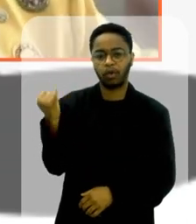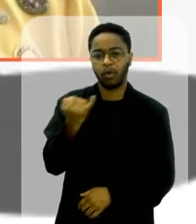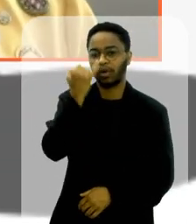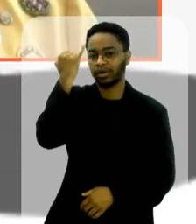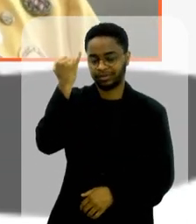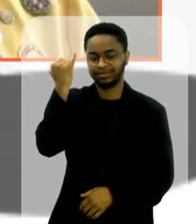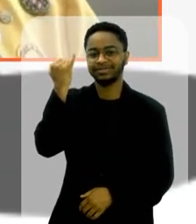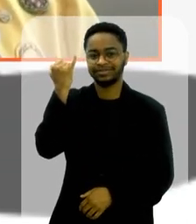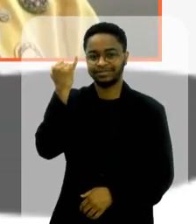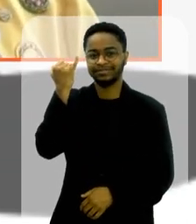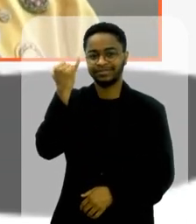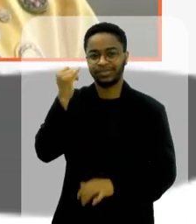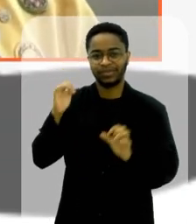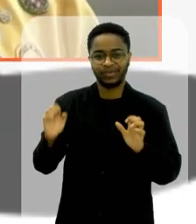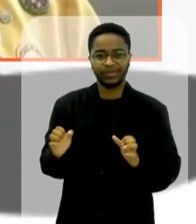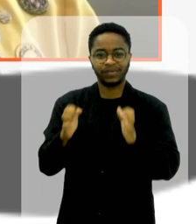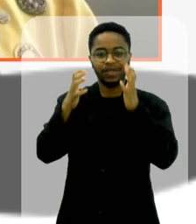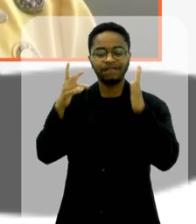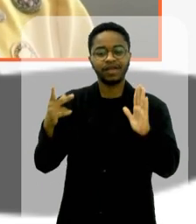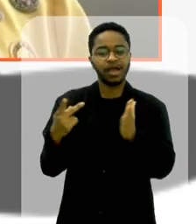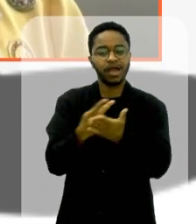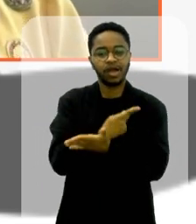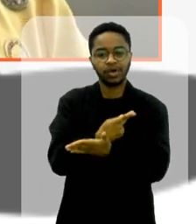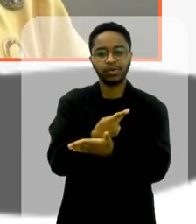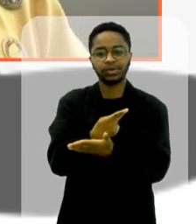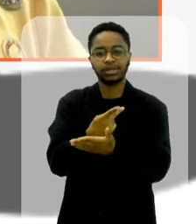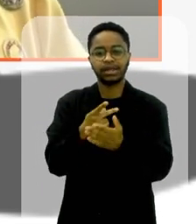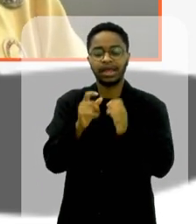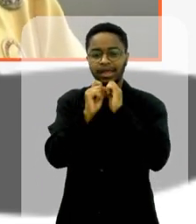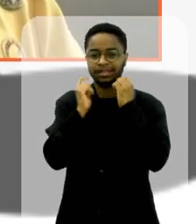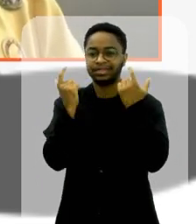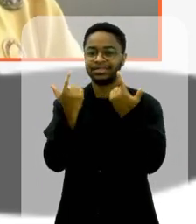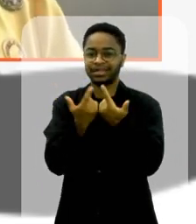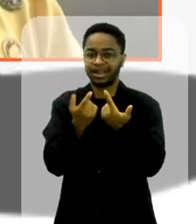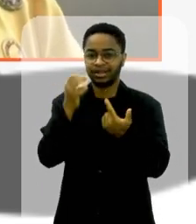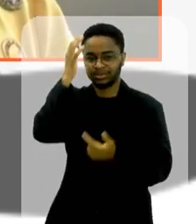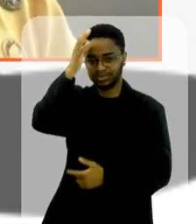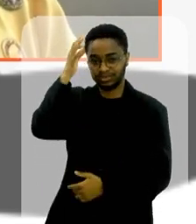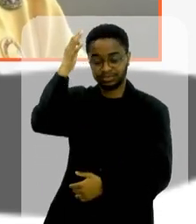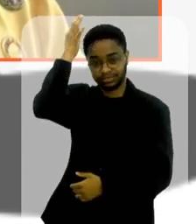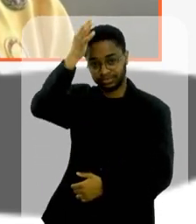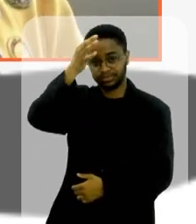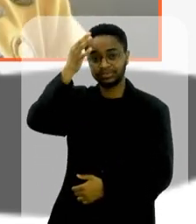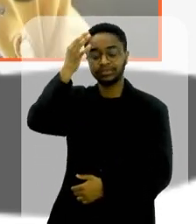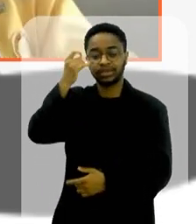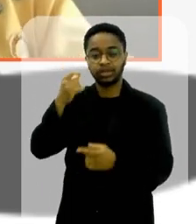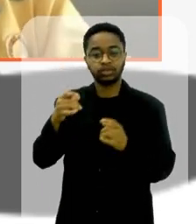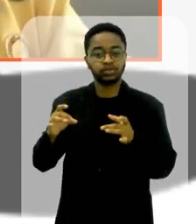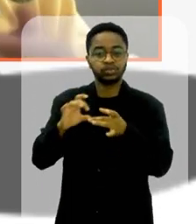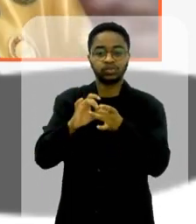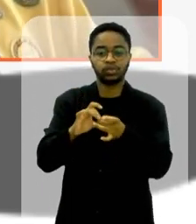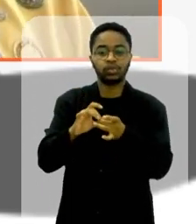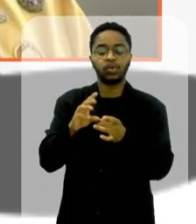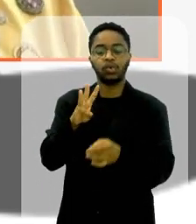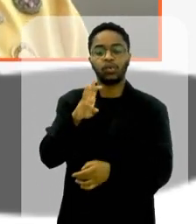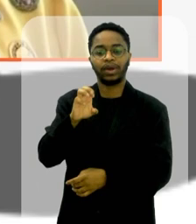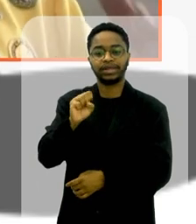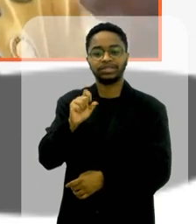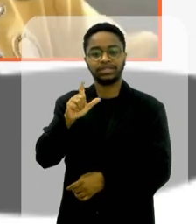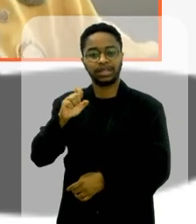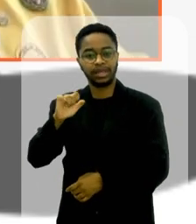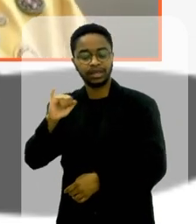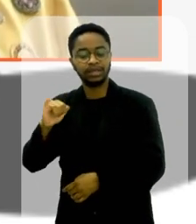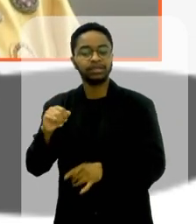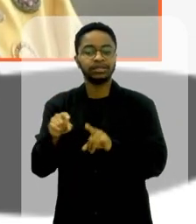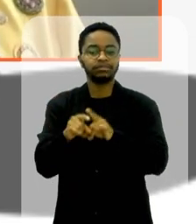bonitos daquele evento realizado lá na Assembleia Legislativa do Espírito Santo, lá com o Coronel Wélio, deputado